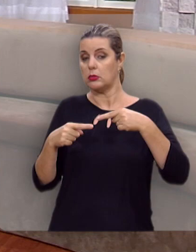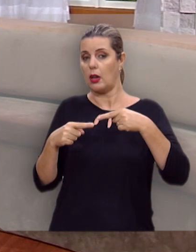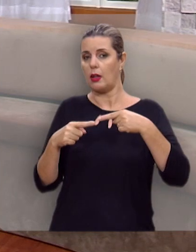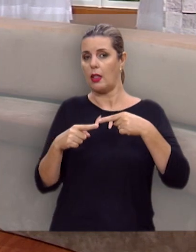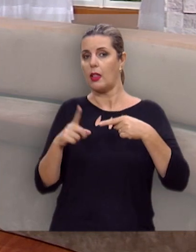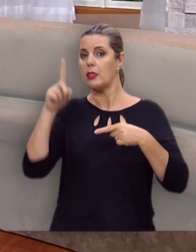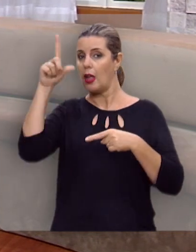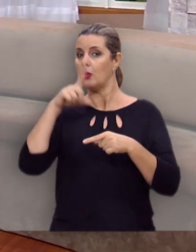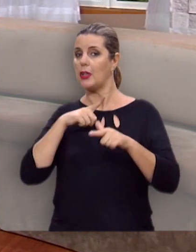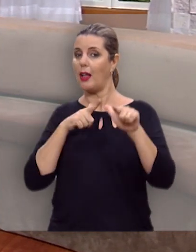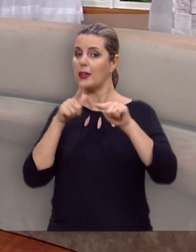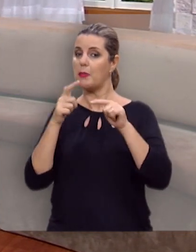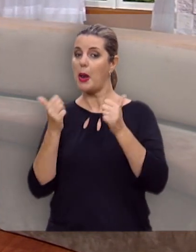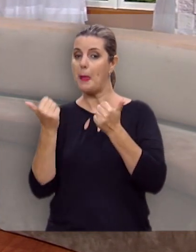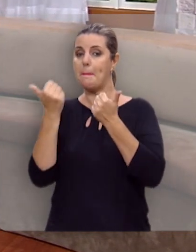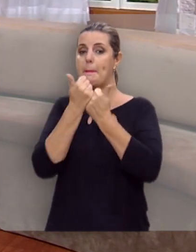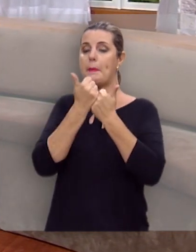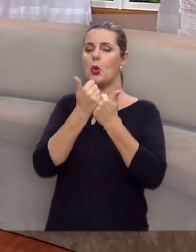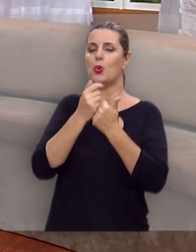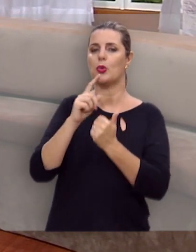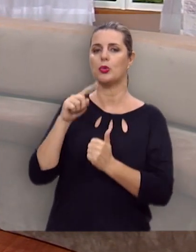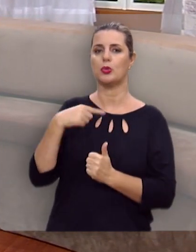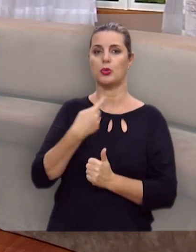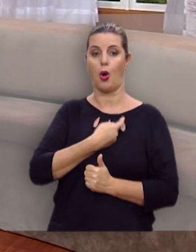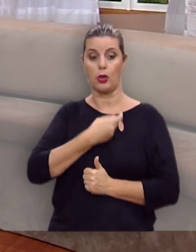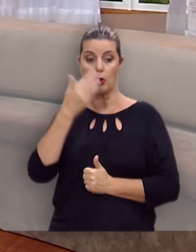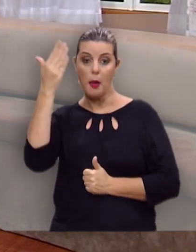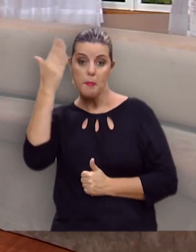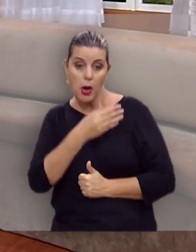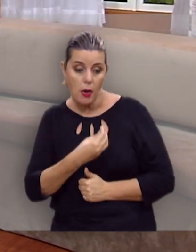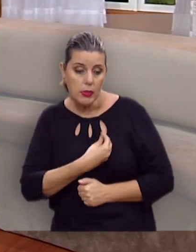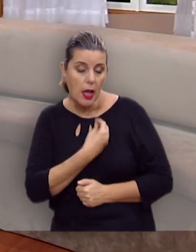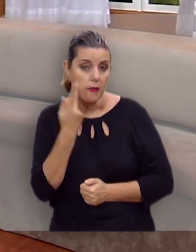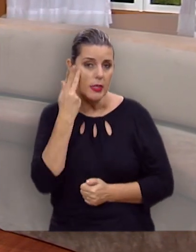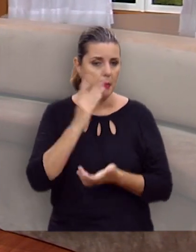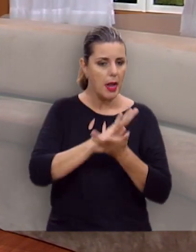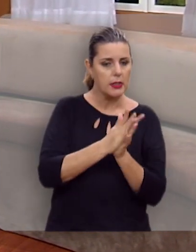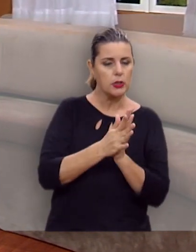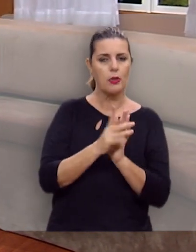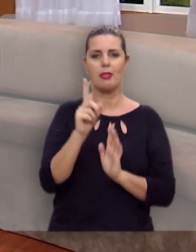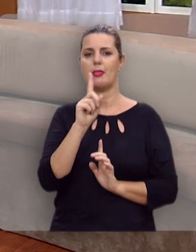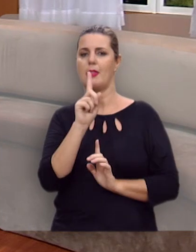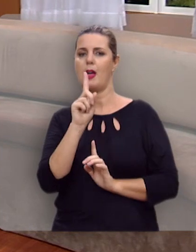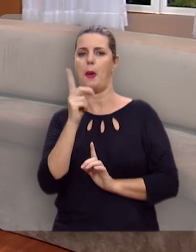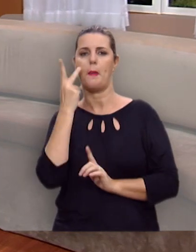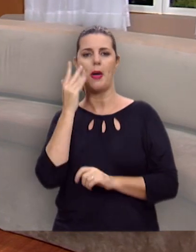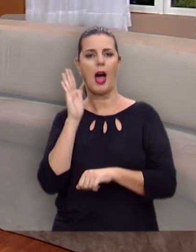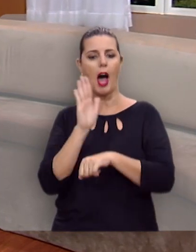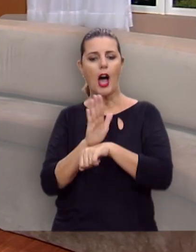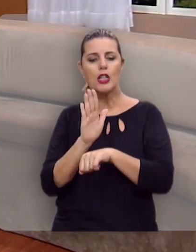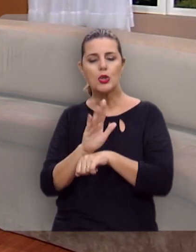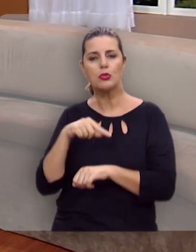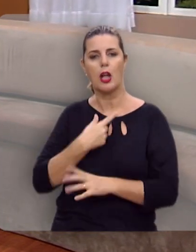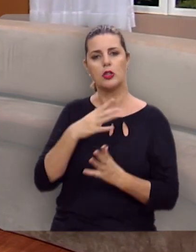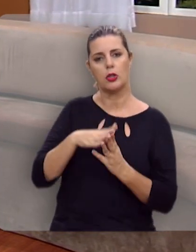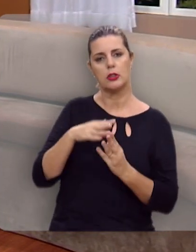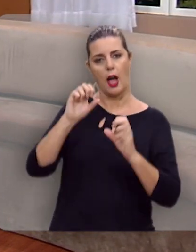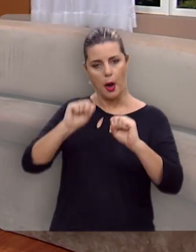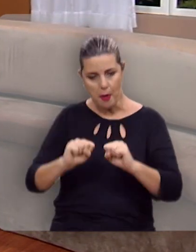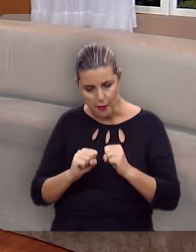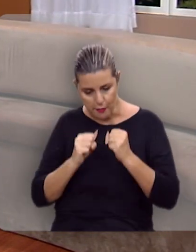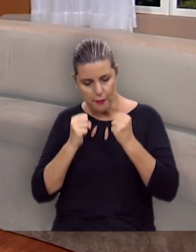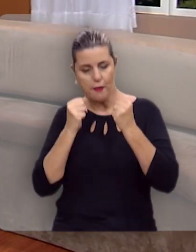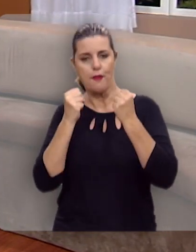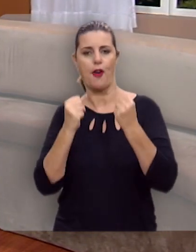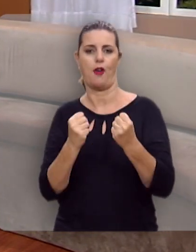por nós. As provas da vida vêm não para nos destruir, mas para tonificar as musculaturas da nossa